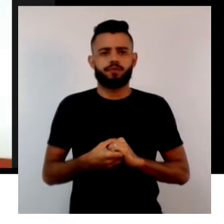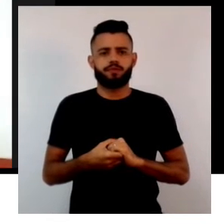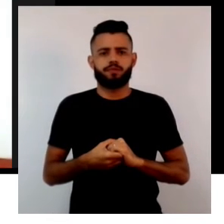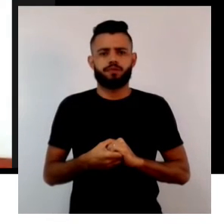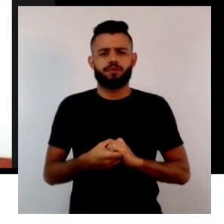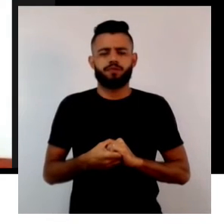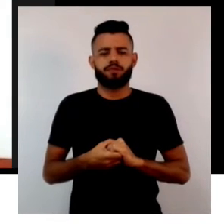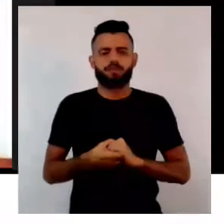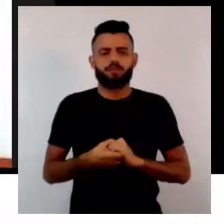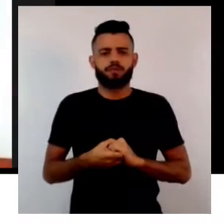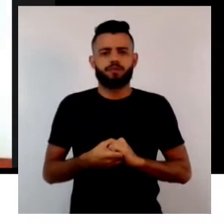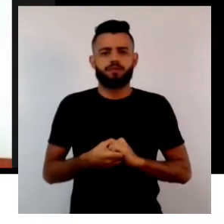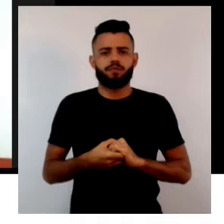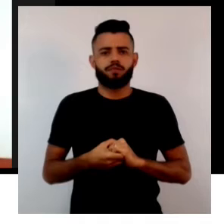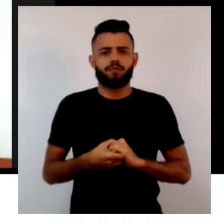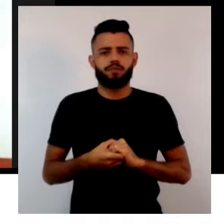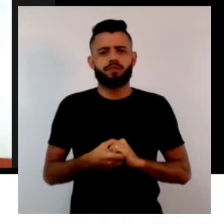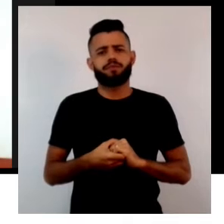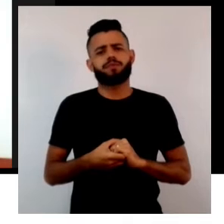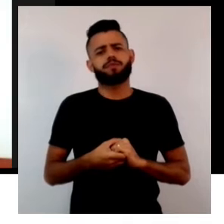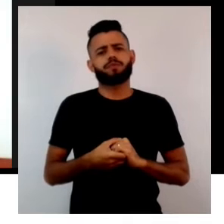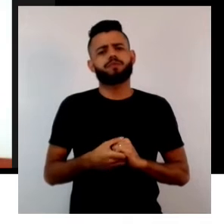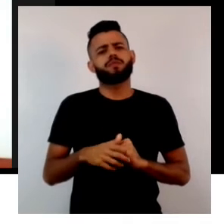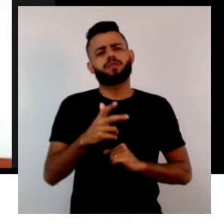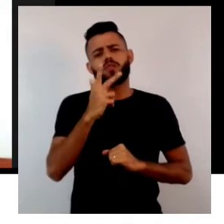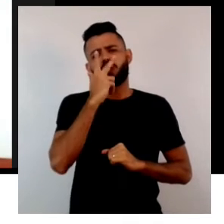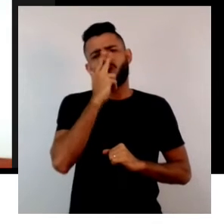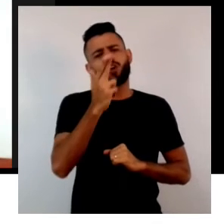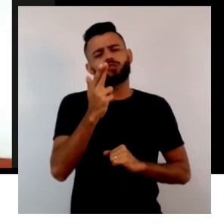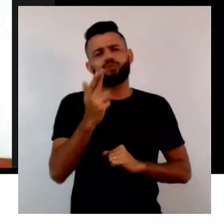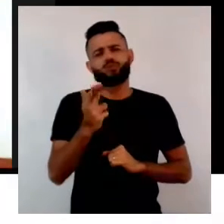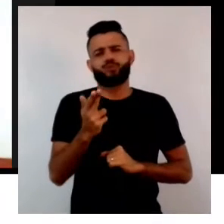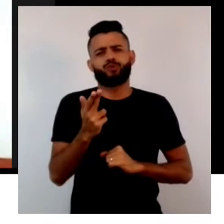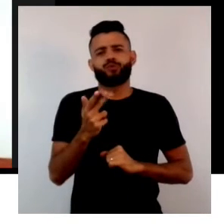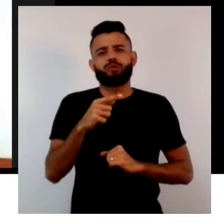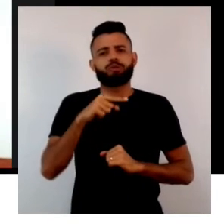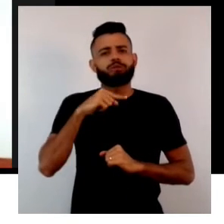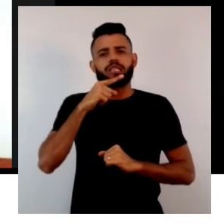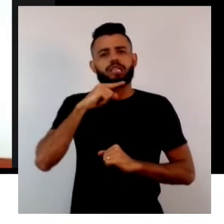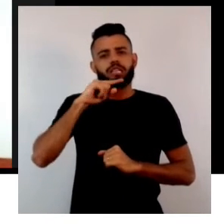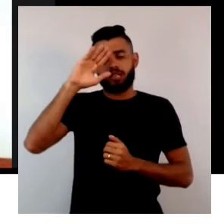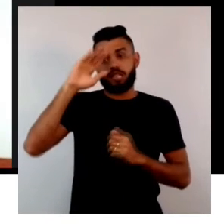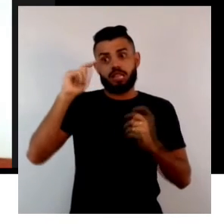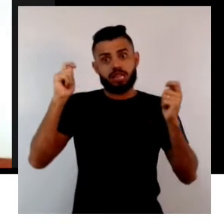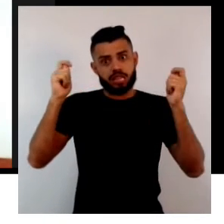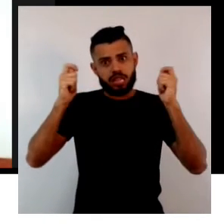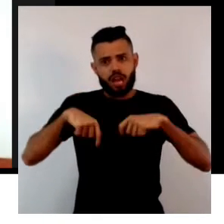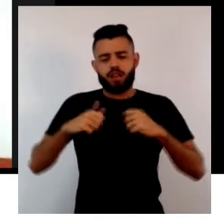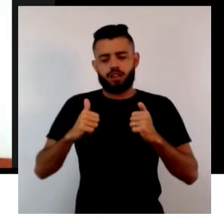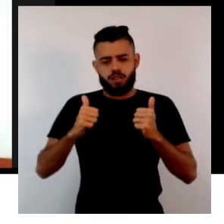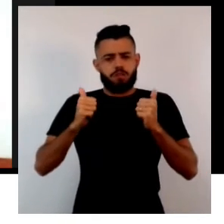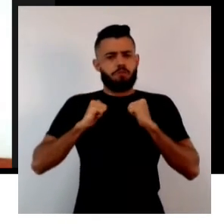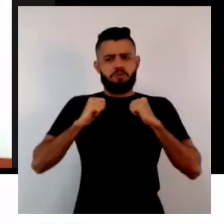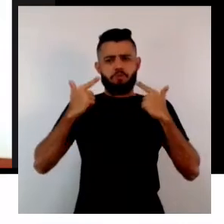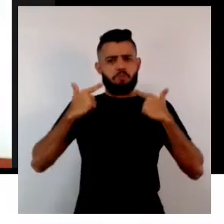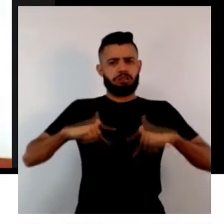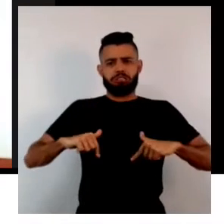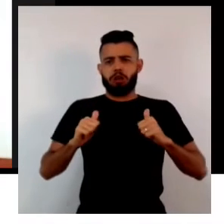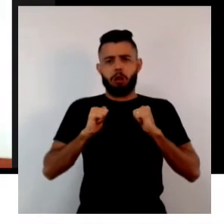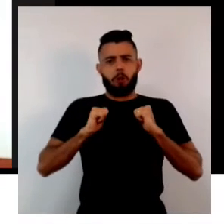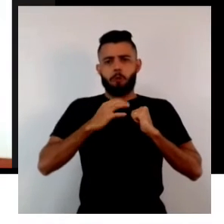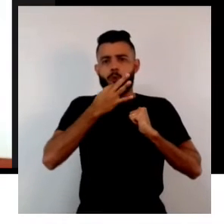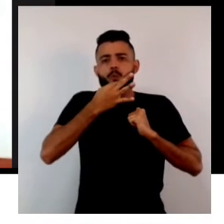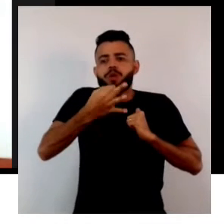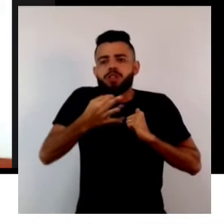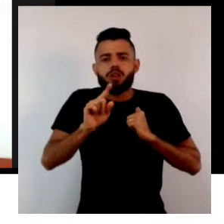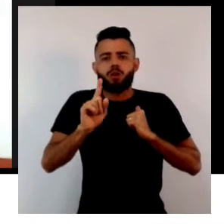Cara, eu acho que nenhum jornalista jamais acreditou que é possível ser imparcial, né? Imparcial, assim, neutro, vamos dizer assim,